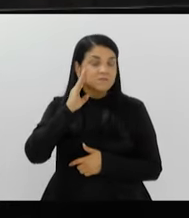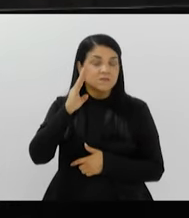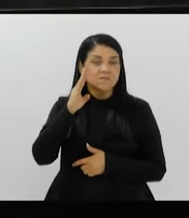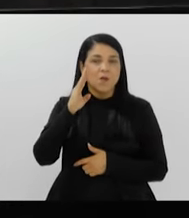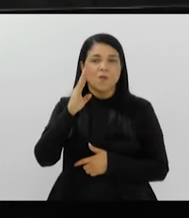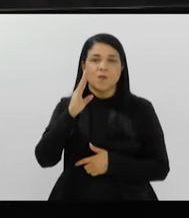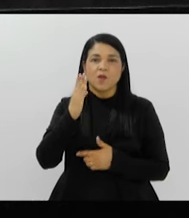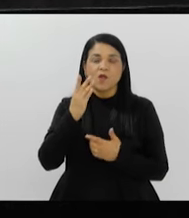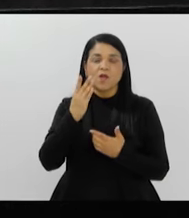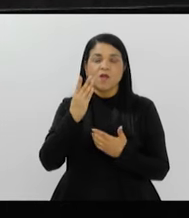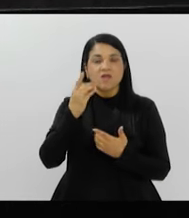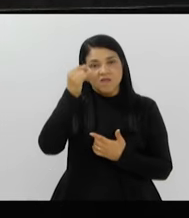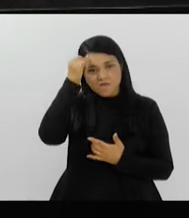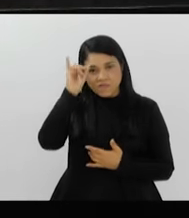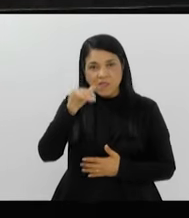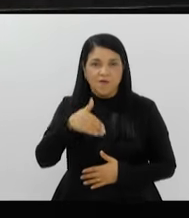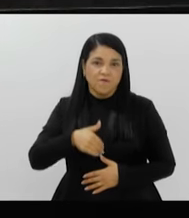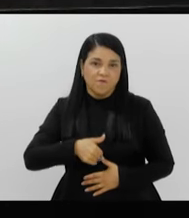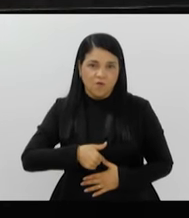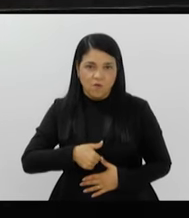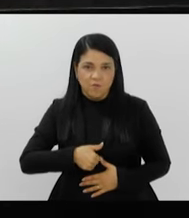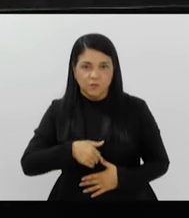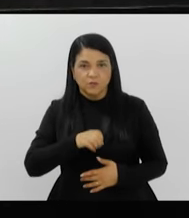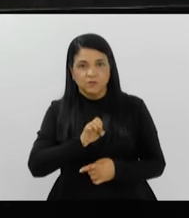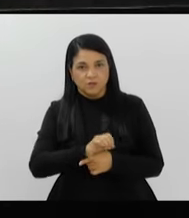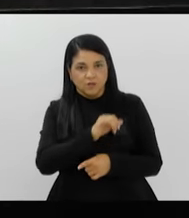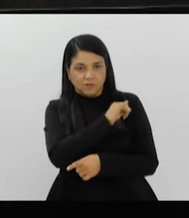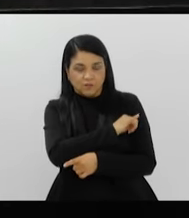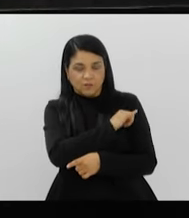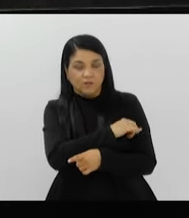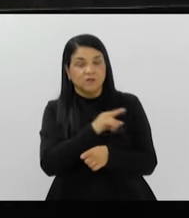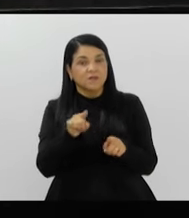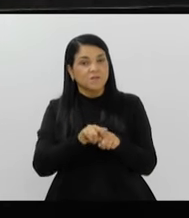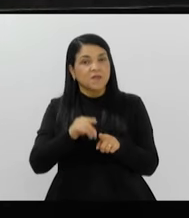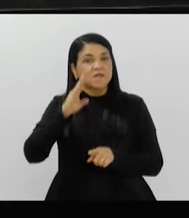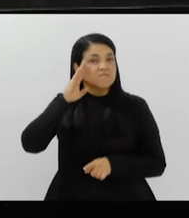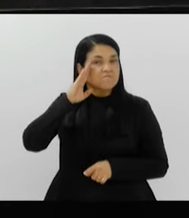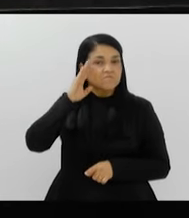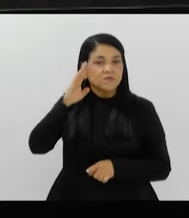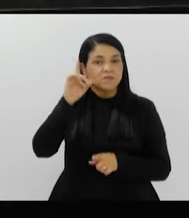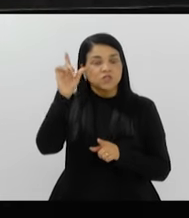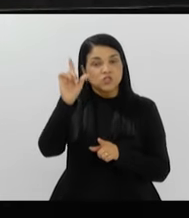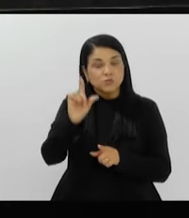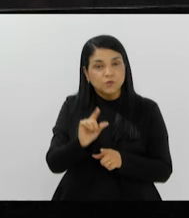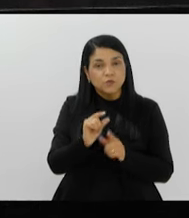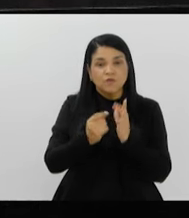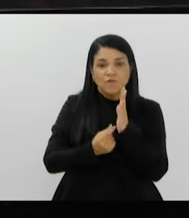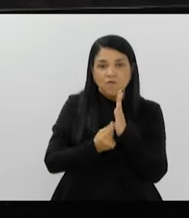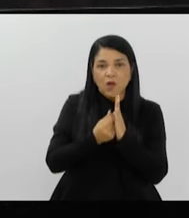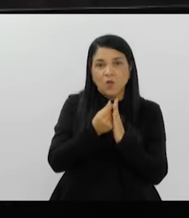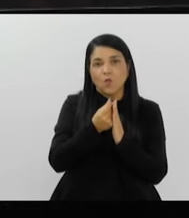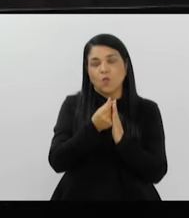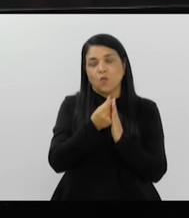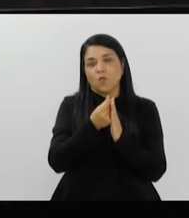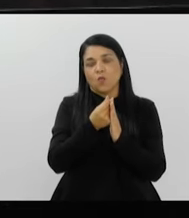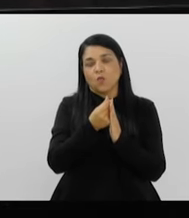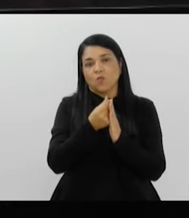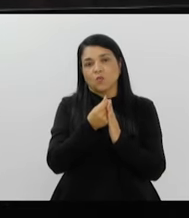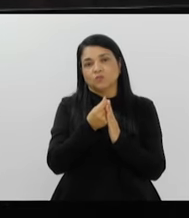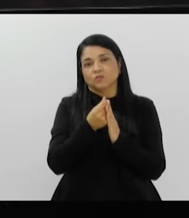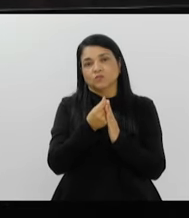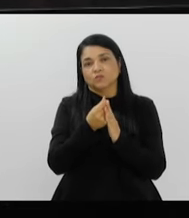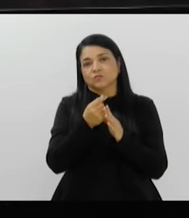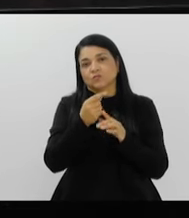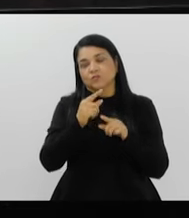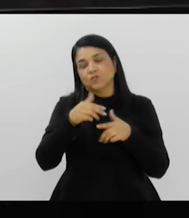à fome no nosso Estado, também fundamental para diminuir os preços dos alimentos saudáveis na